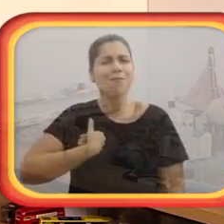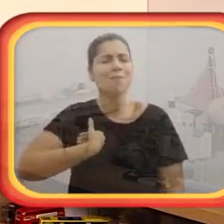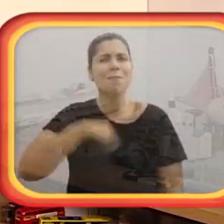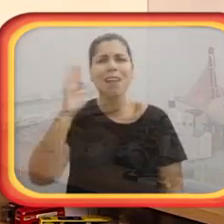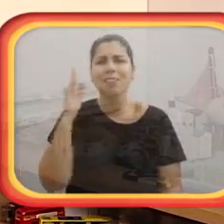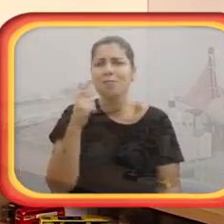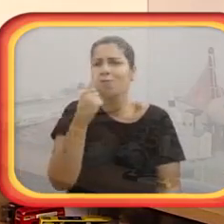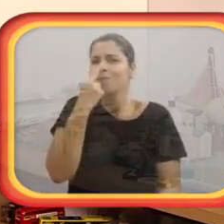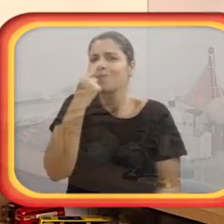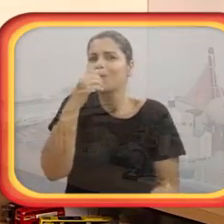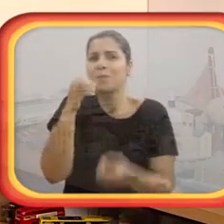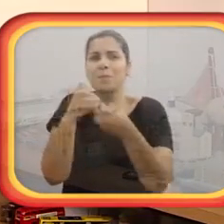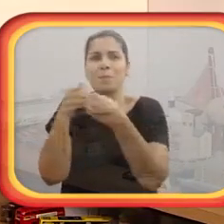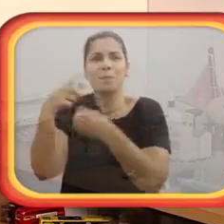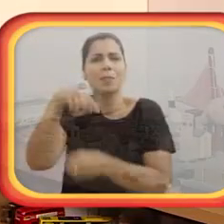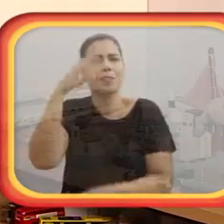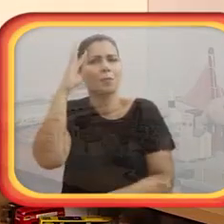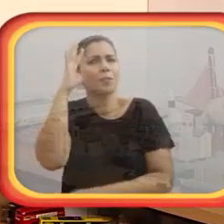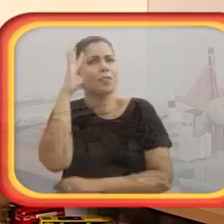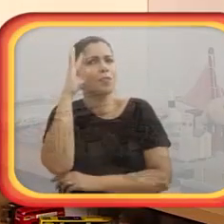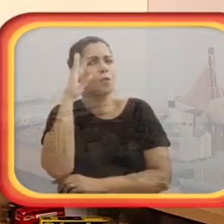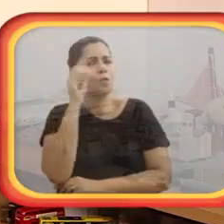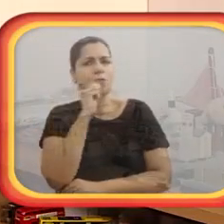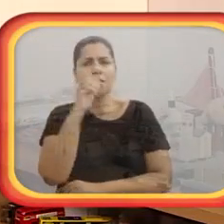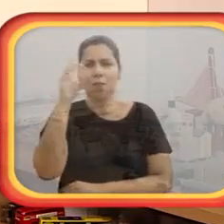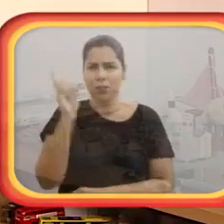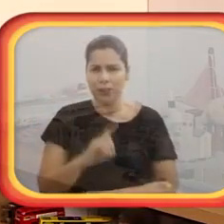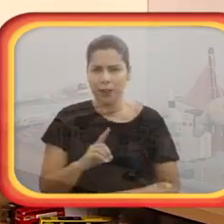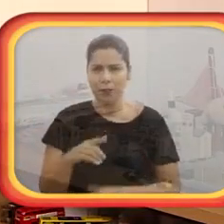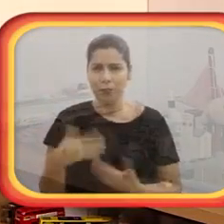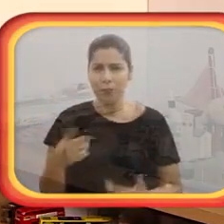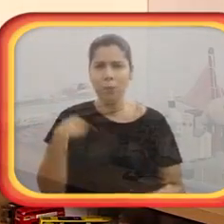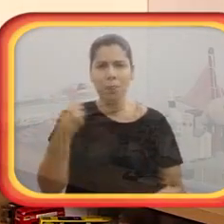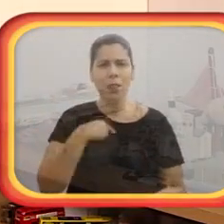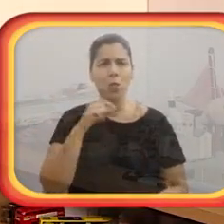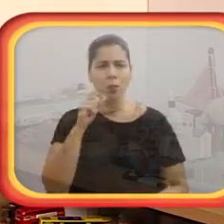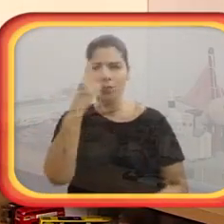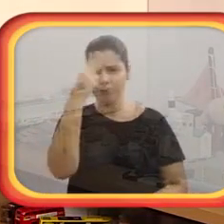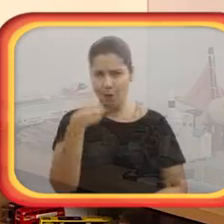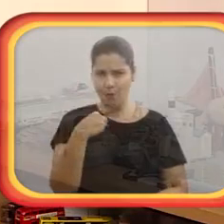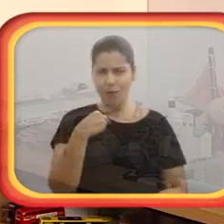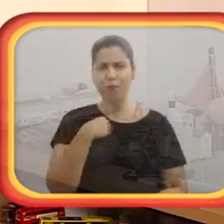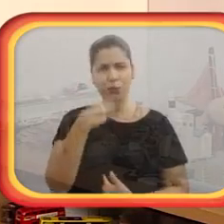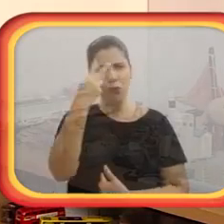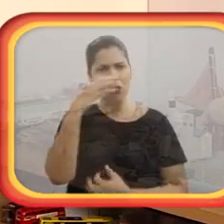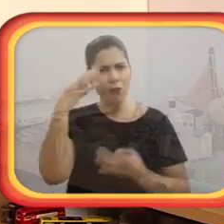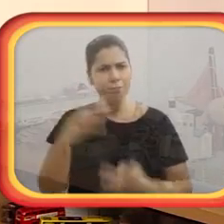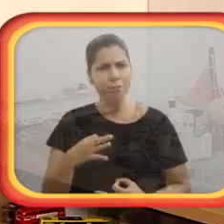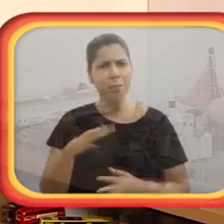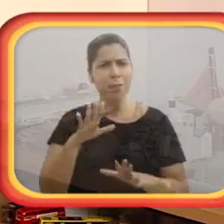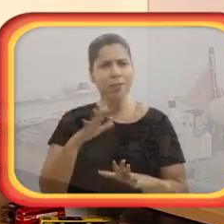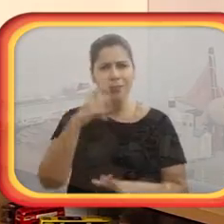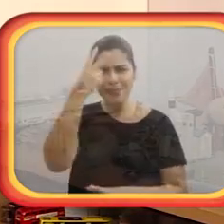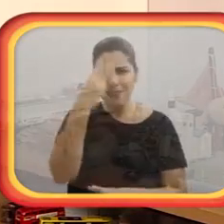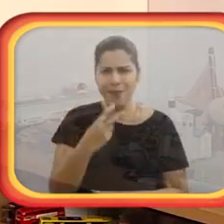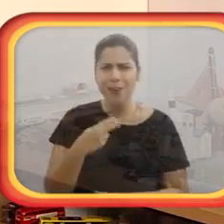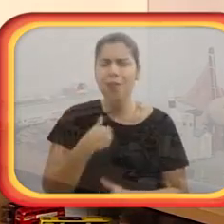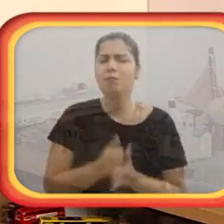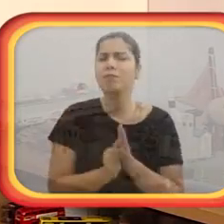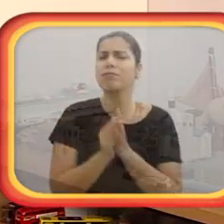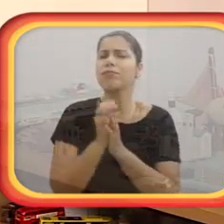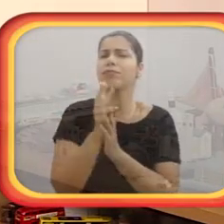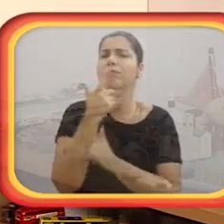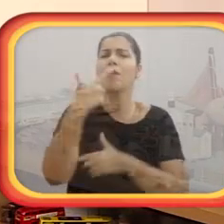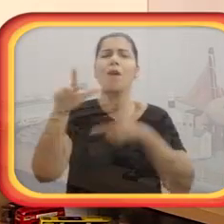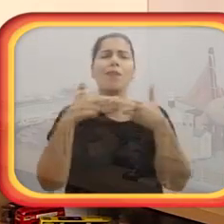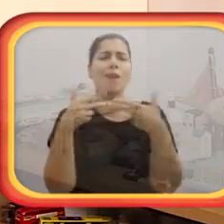O meu objetivo quando eu escrevo Histórias de Cego é mostrar que a pessoa com deficiência é muito mais próxima das pessoas que não